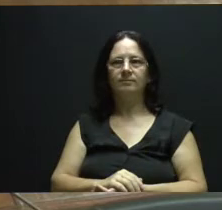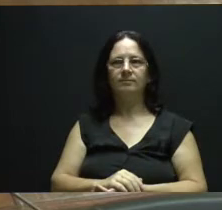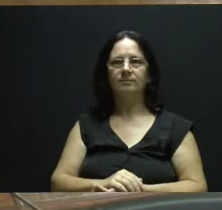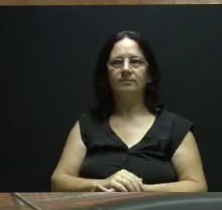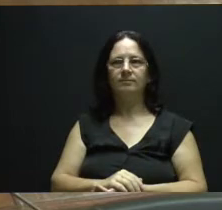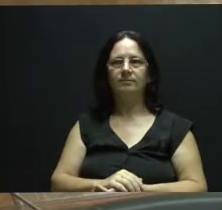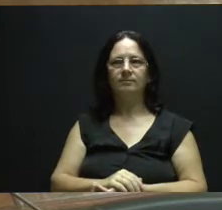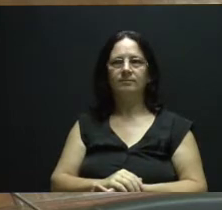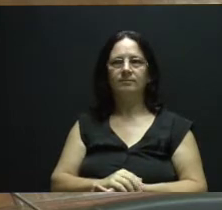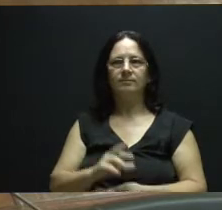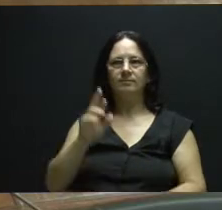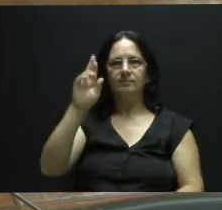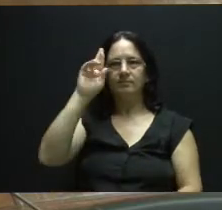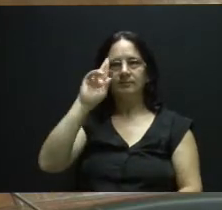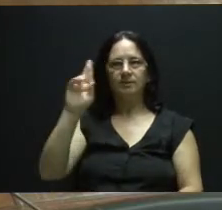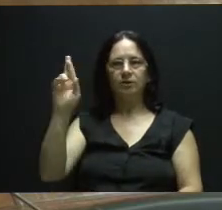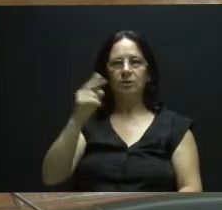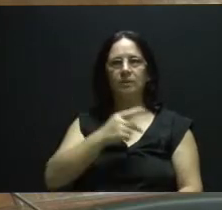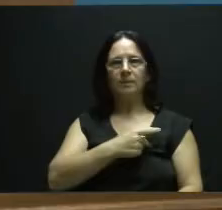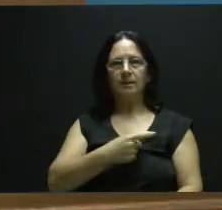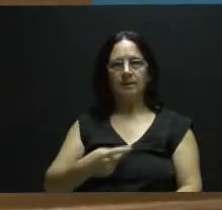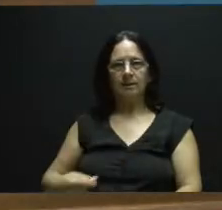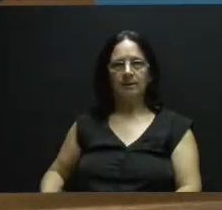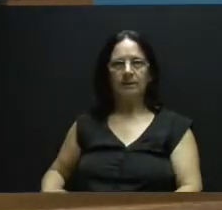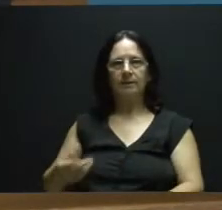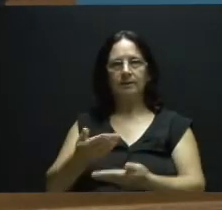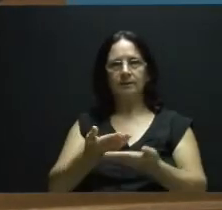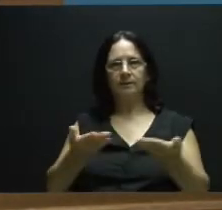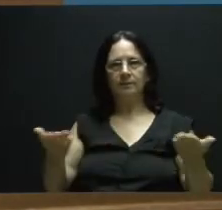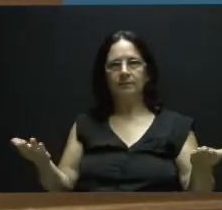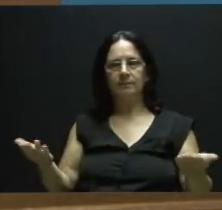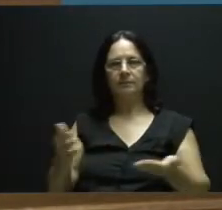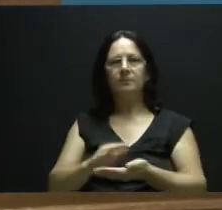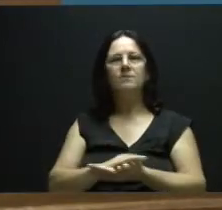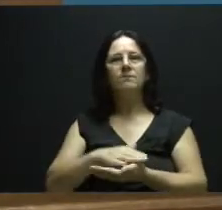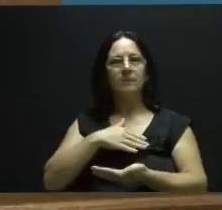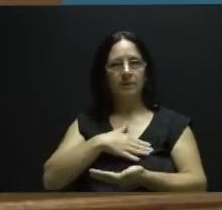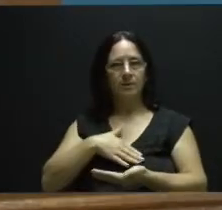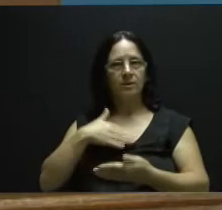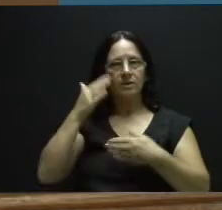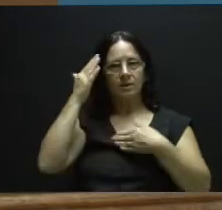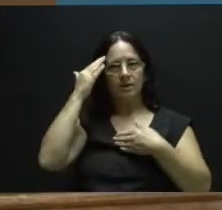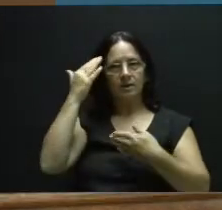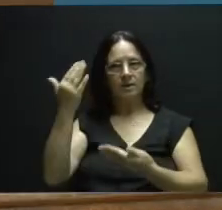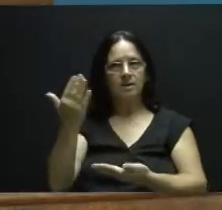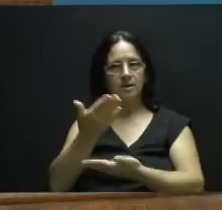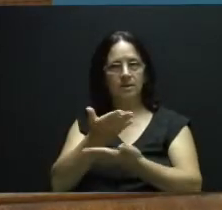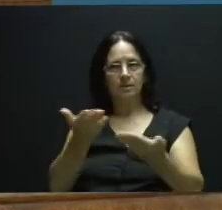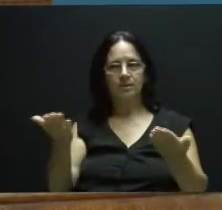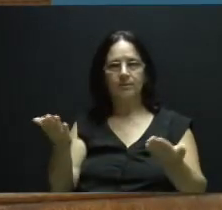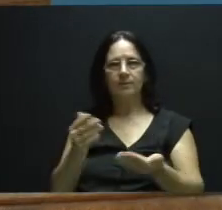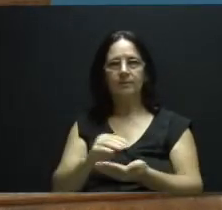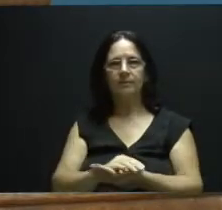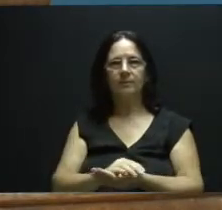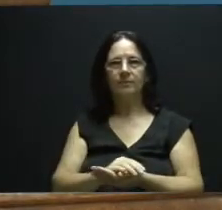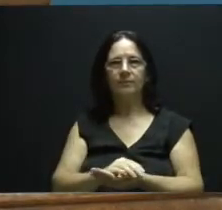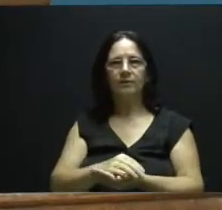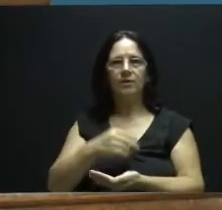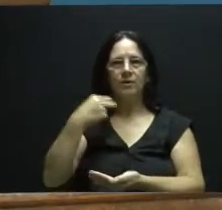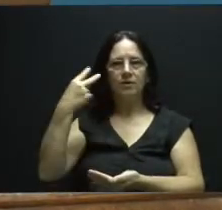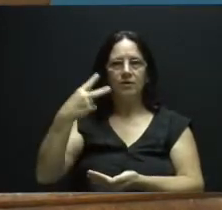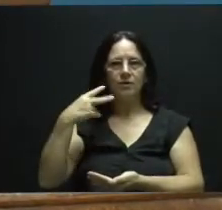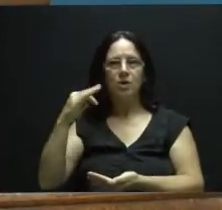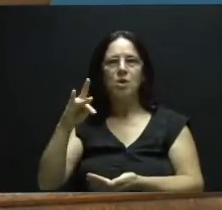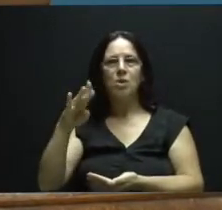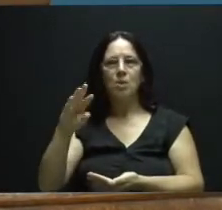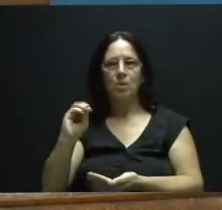senhor presidente e nobres pares bom gostaria aqui de agradecer todos os elogios do nobre vereador toninho